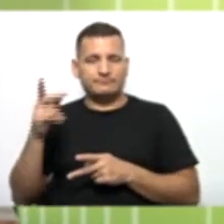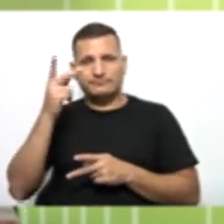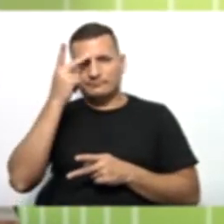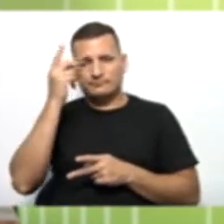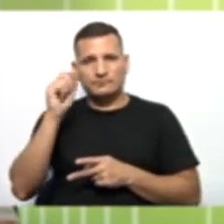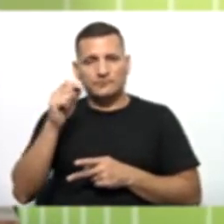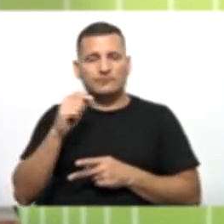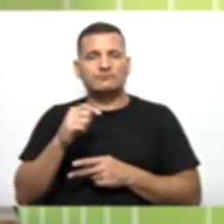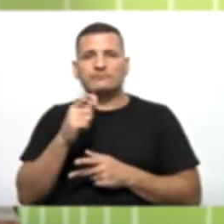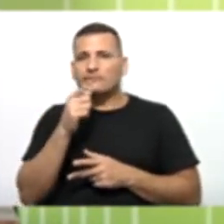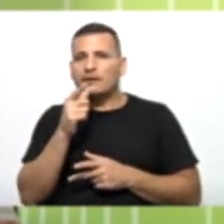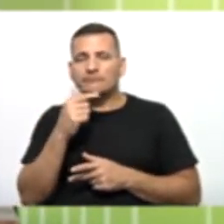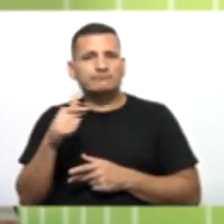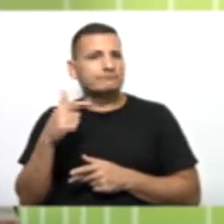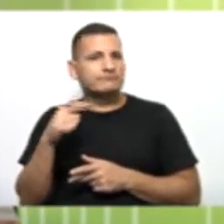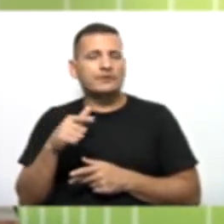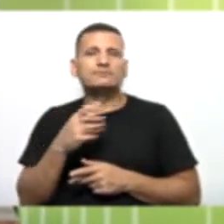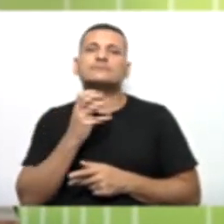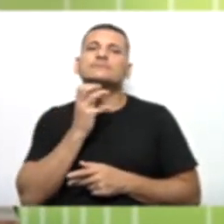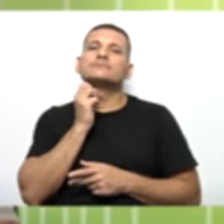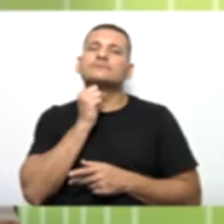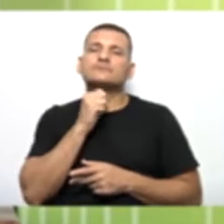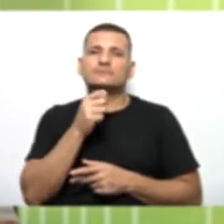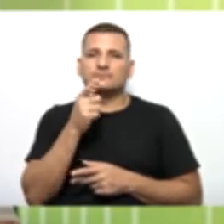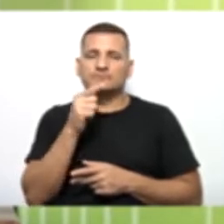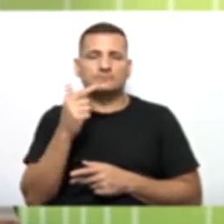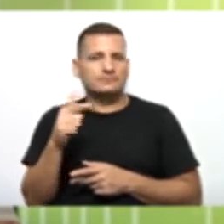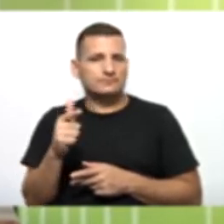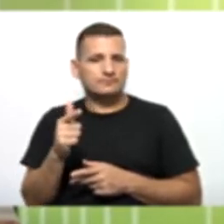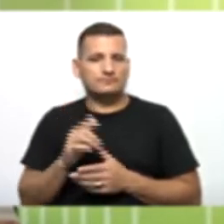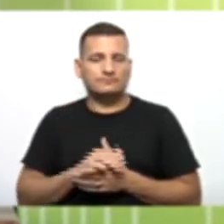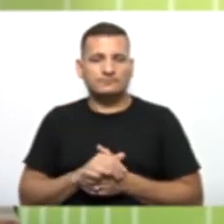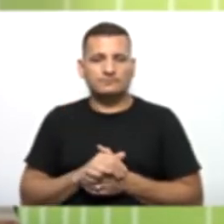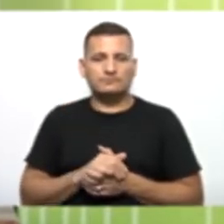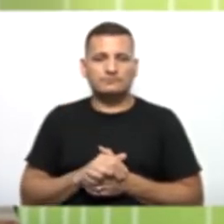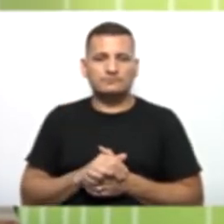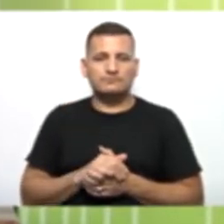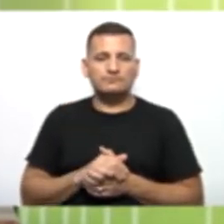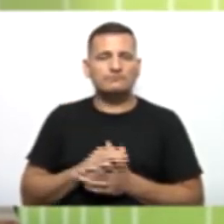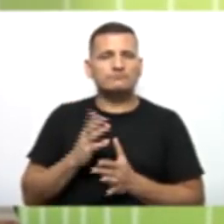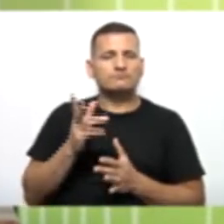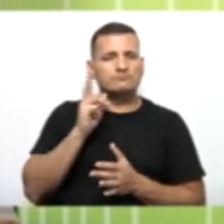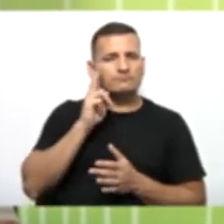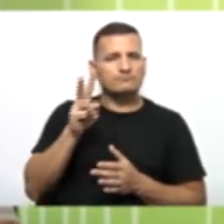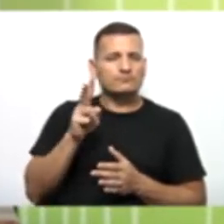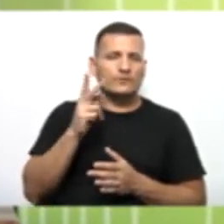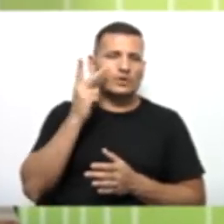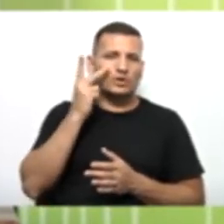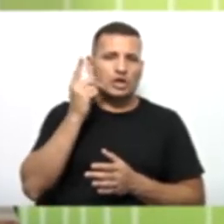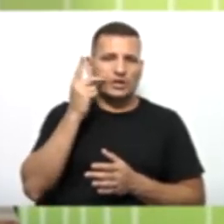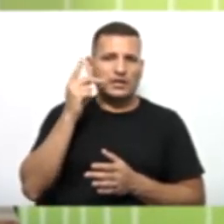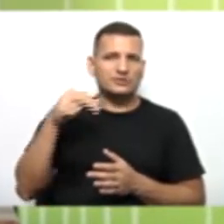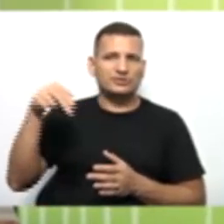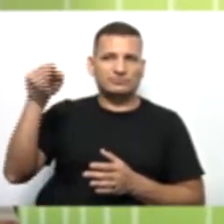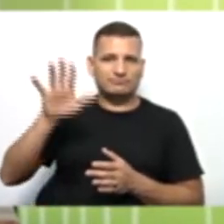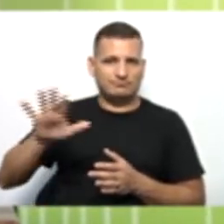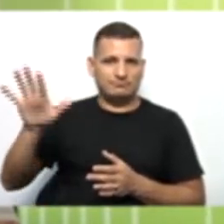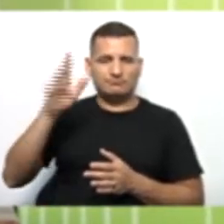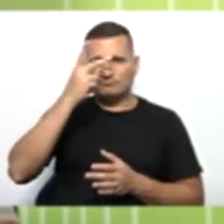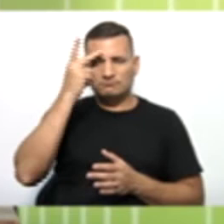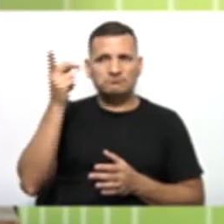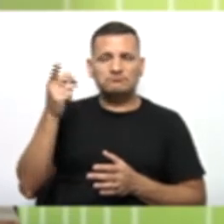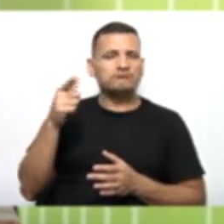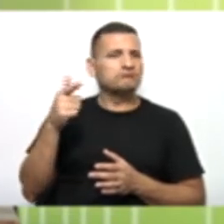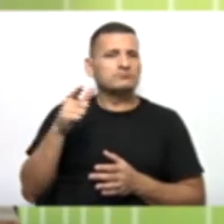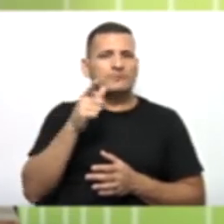passando sede, que não tem água. Nós vimos há pouco tempo, passado no Nordeste, pessoas que não tinham água para o dia a dia,